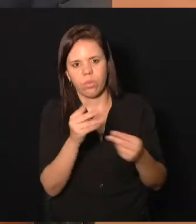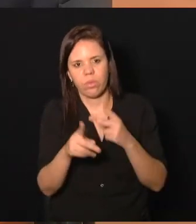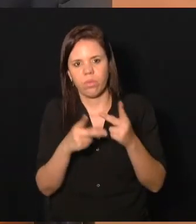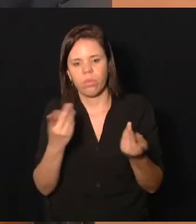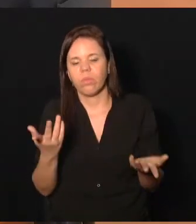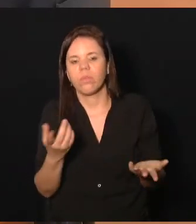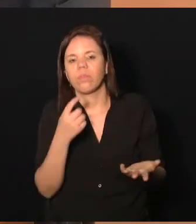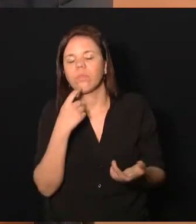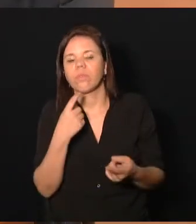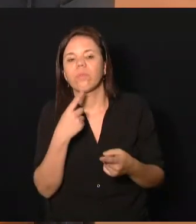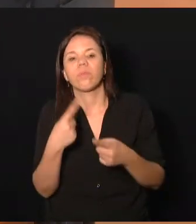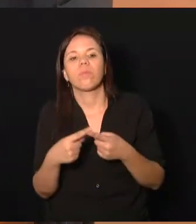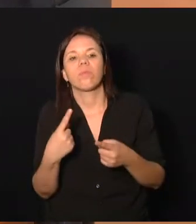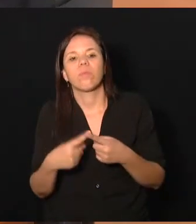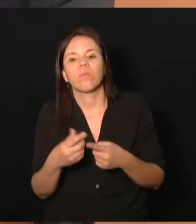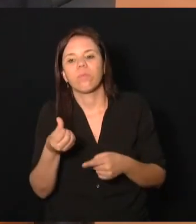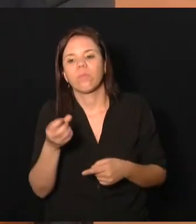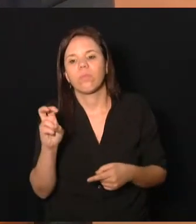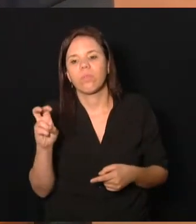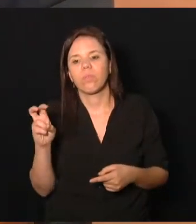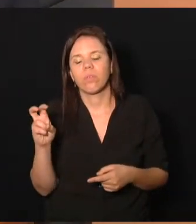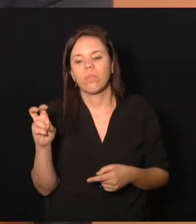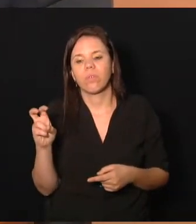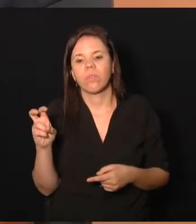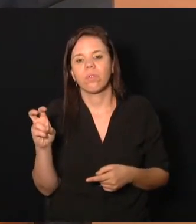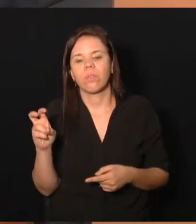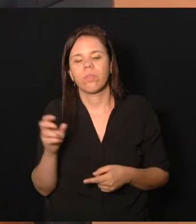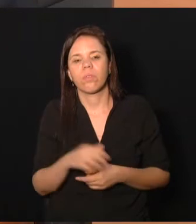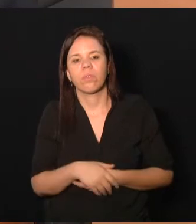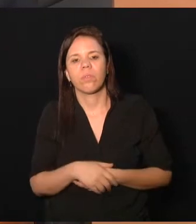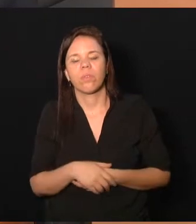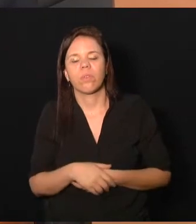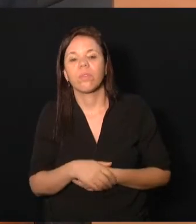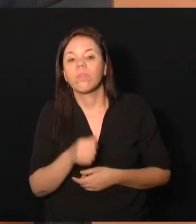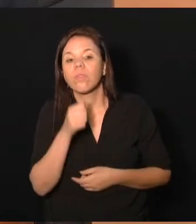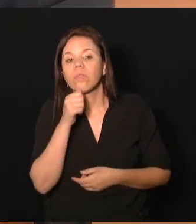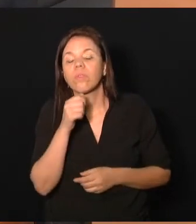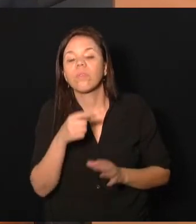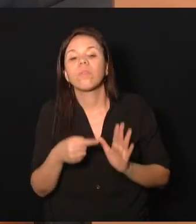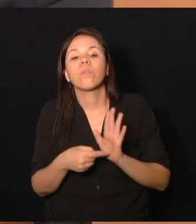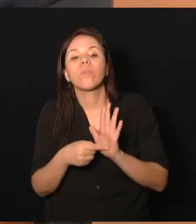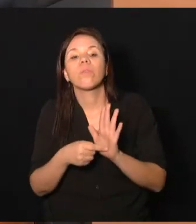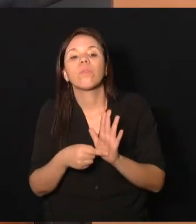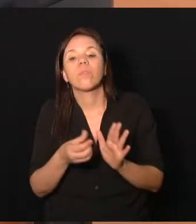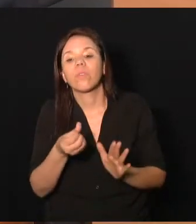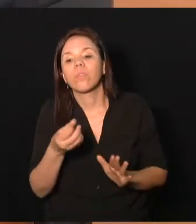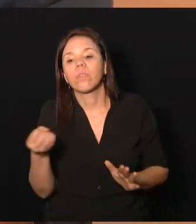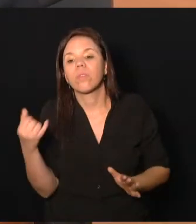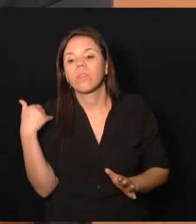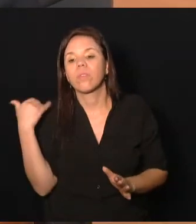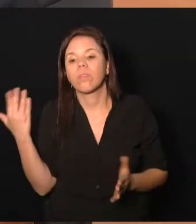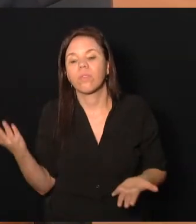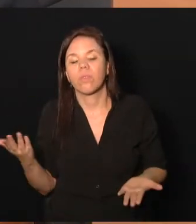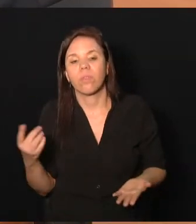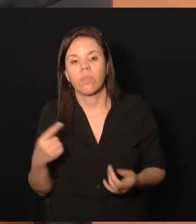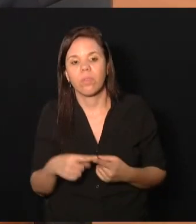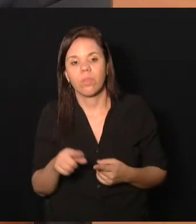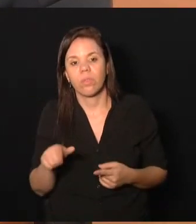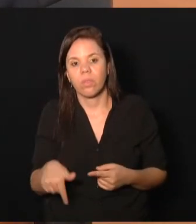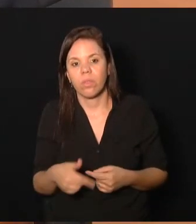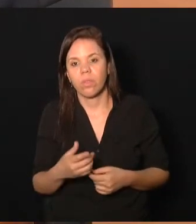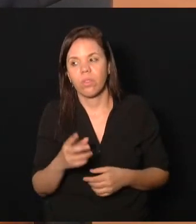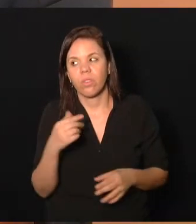que Campinas é 65 e a recomendação é que seja no mínimo 60 anos. Nós votamos